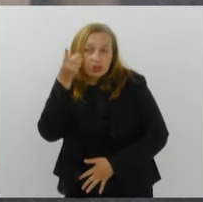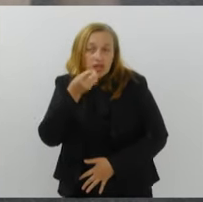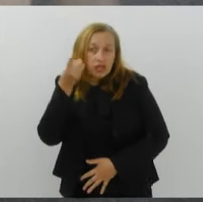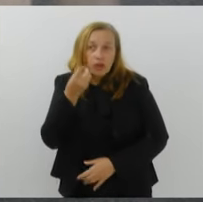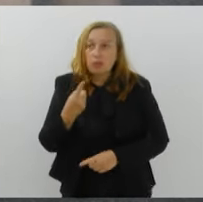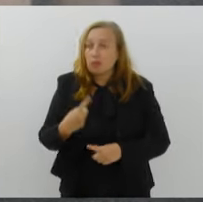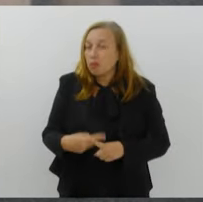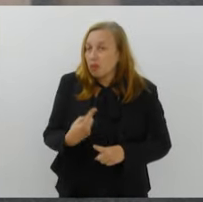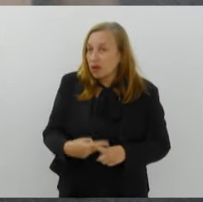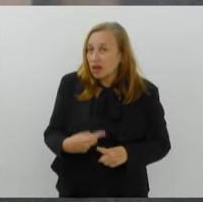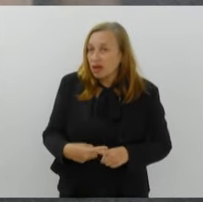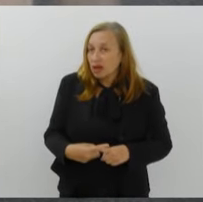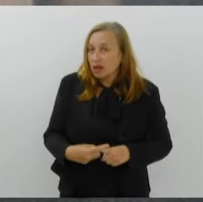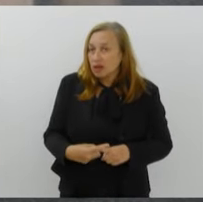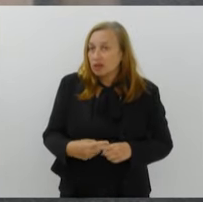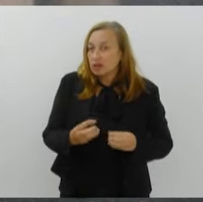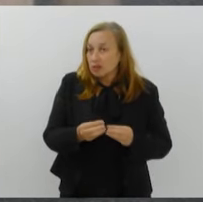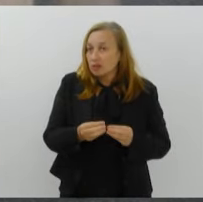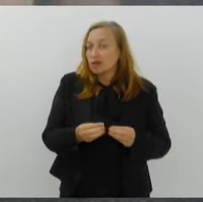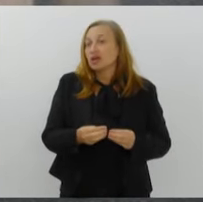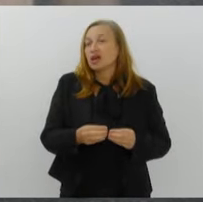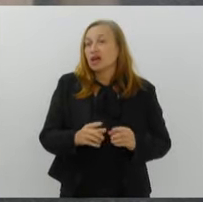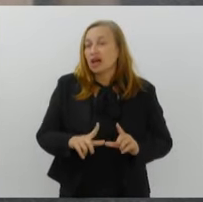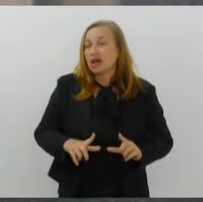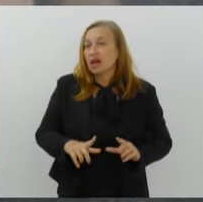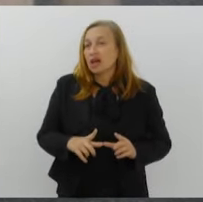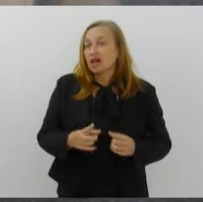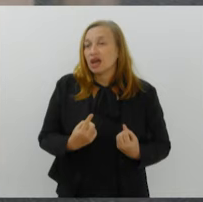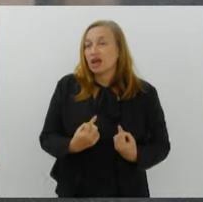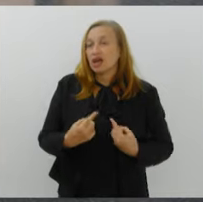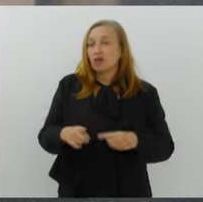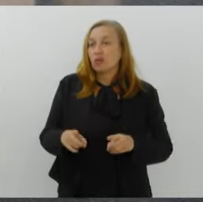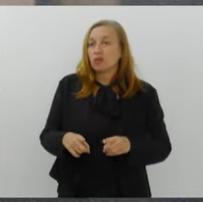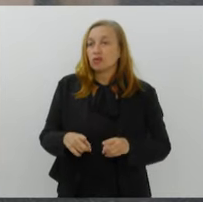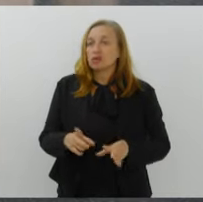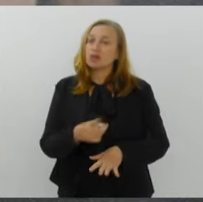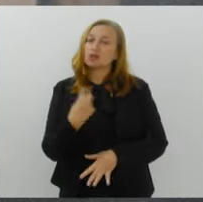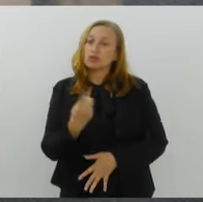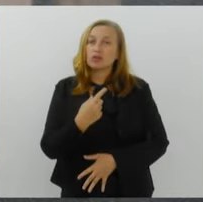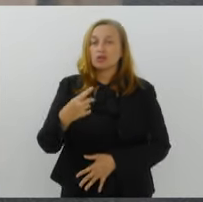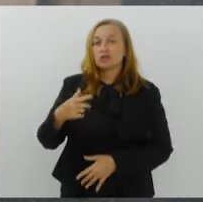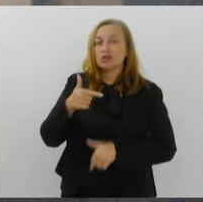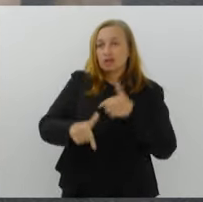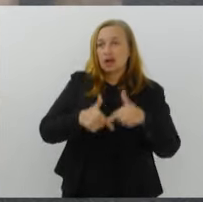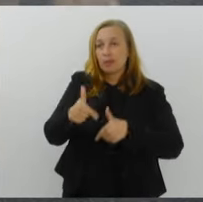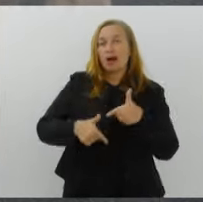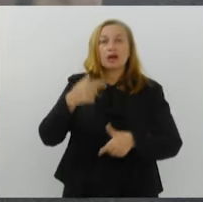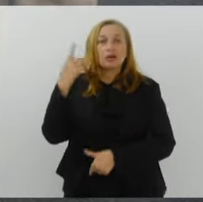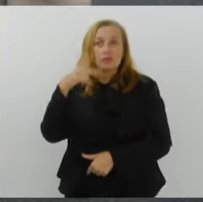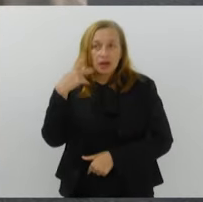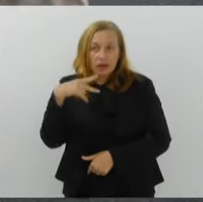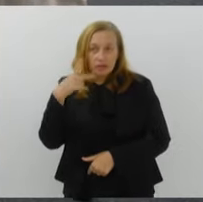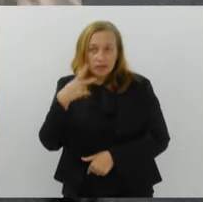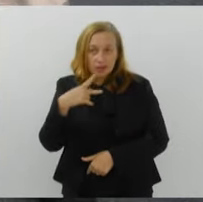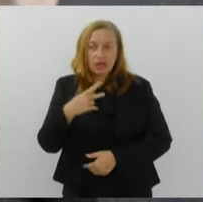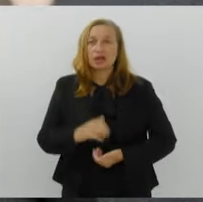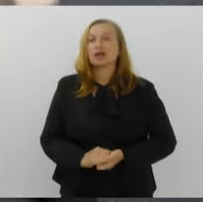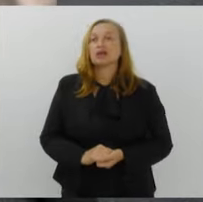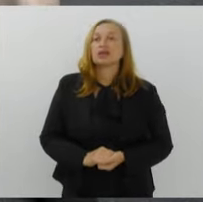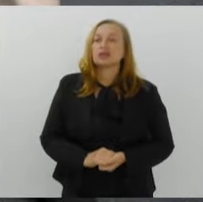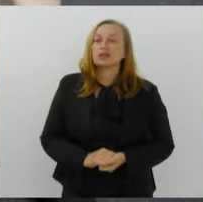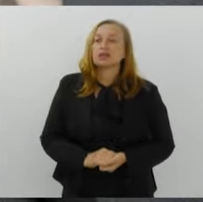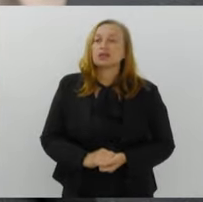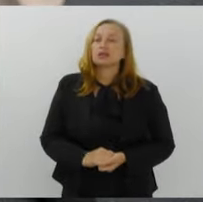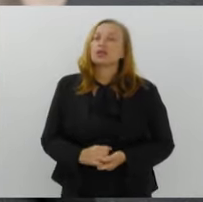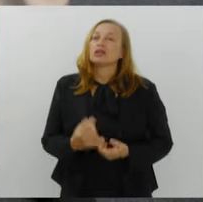porque isso atinge diretamente a nossa atuação parlamentar, atinge diretamente o nosso ethos, inclusive